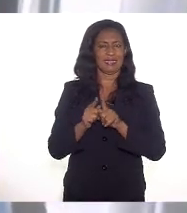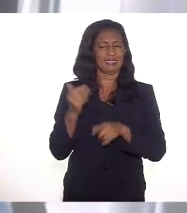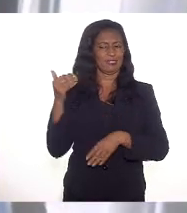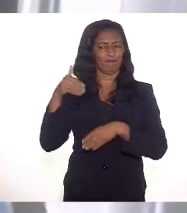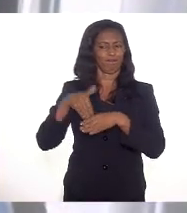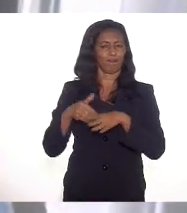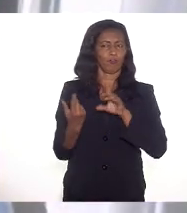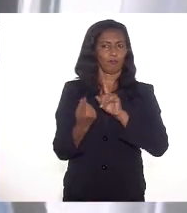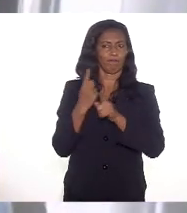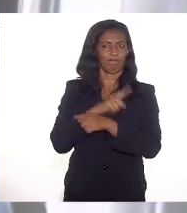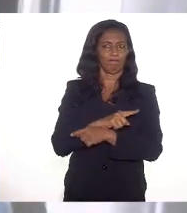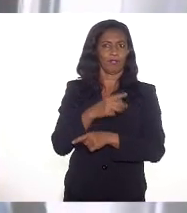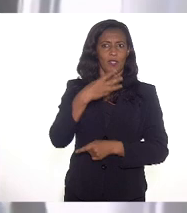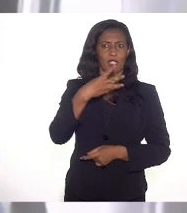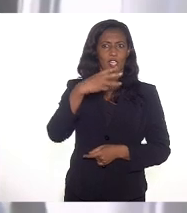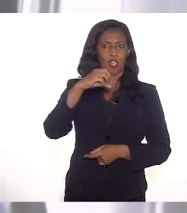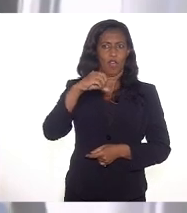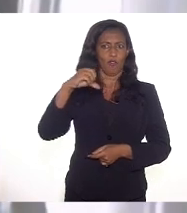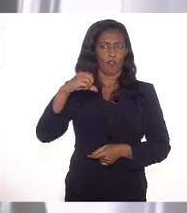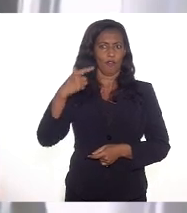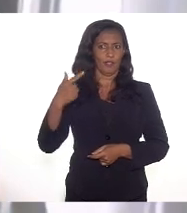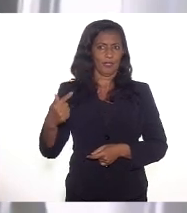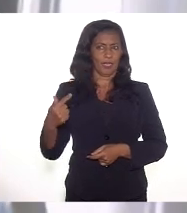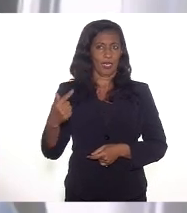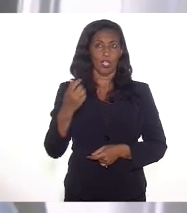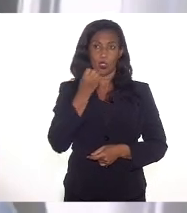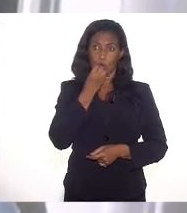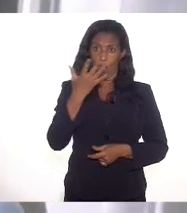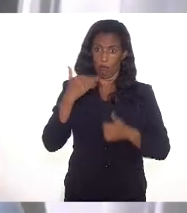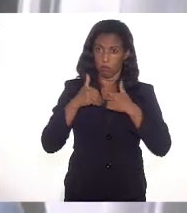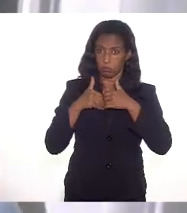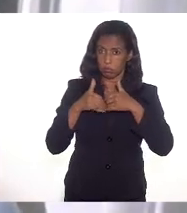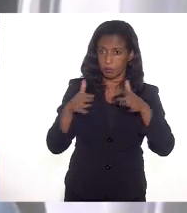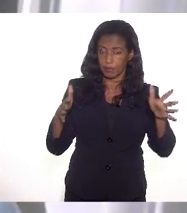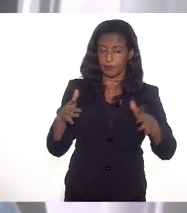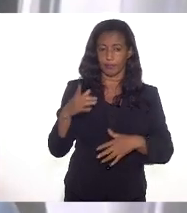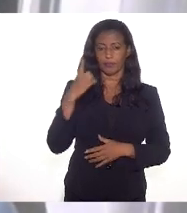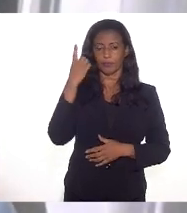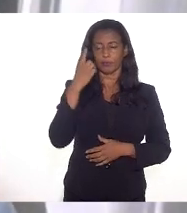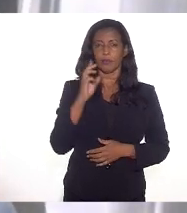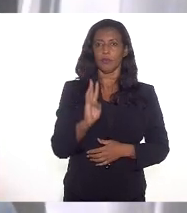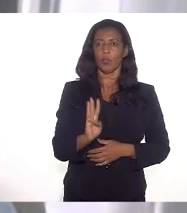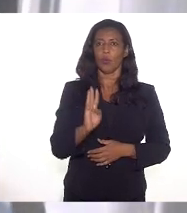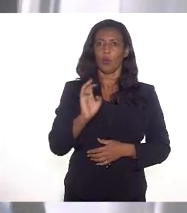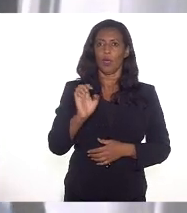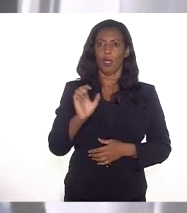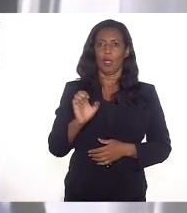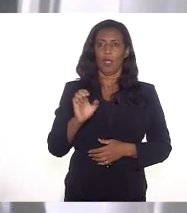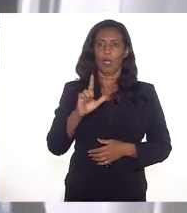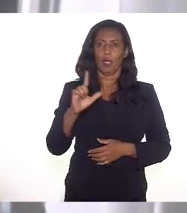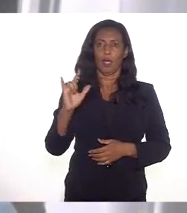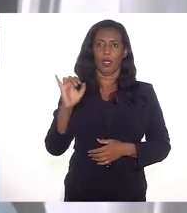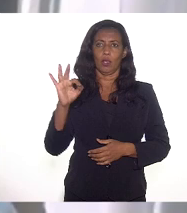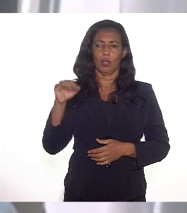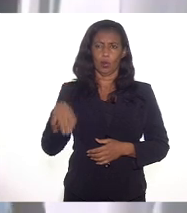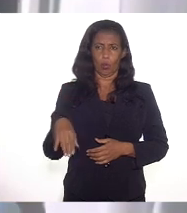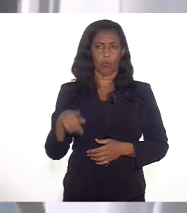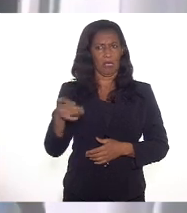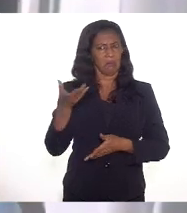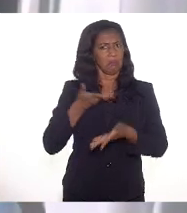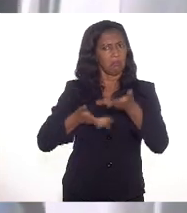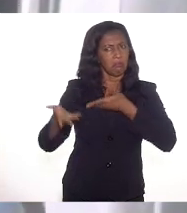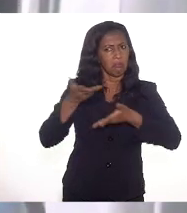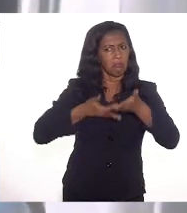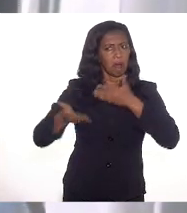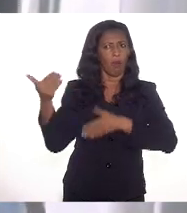contrário ao projeto de lei 3997, que é uma boa iniciativa do deputado Wellington José. Eu, inclusive, que, aliás, tem participado